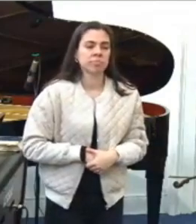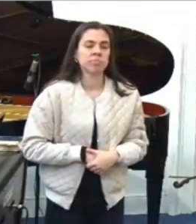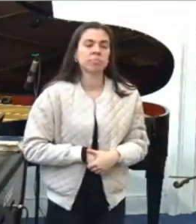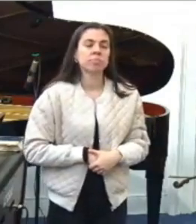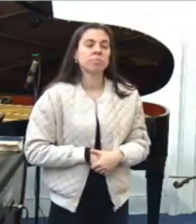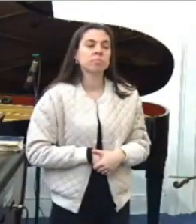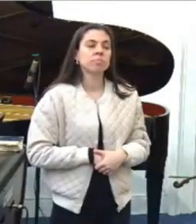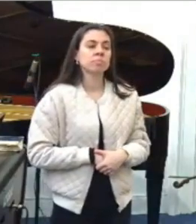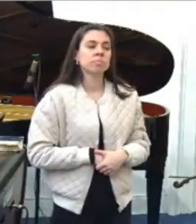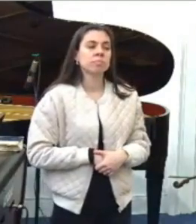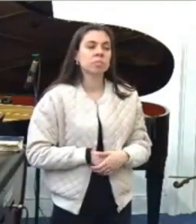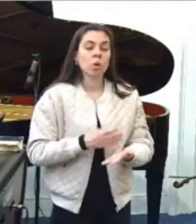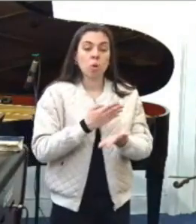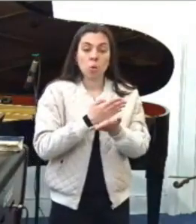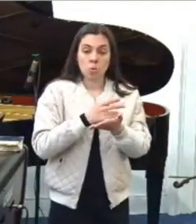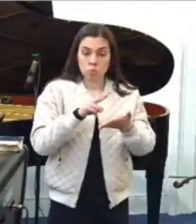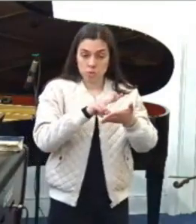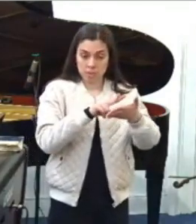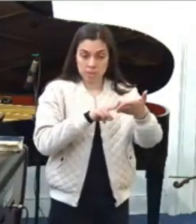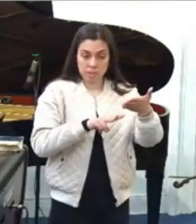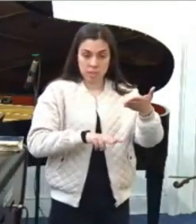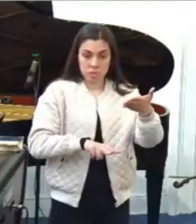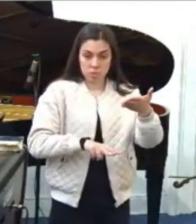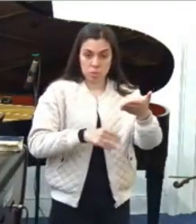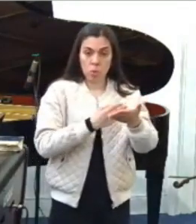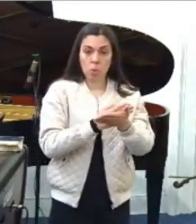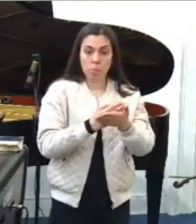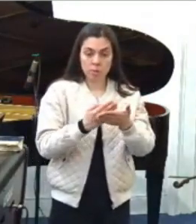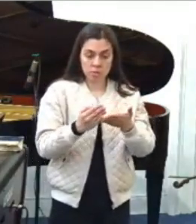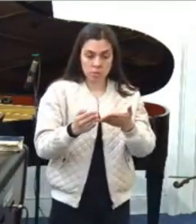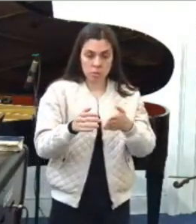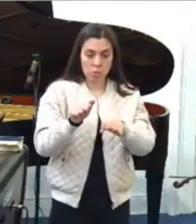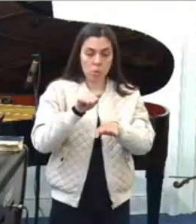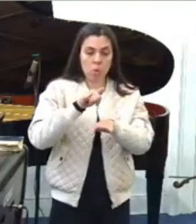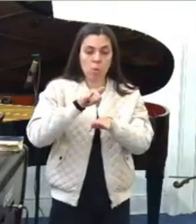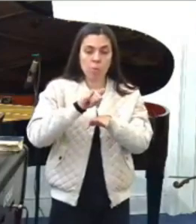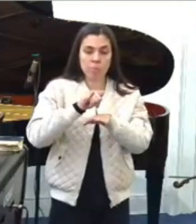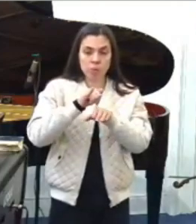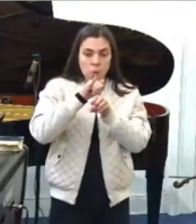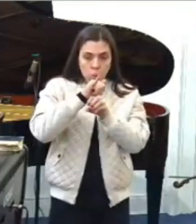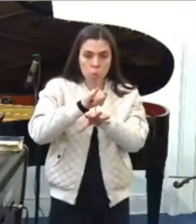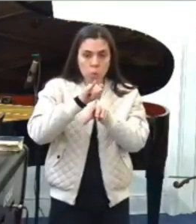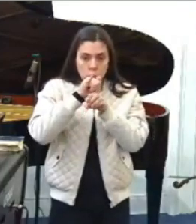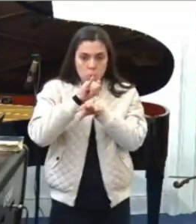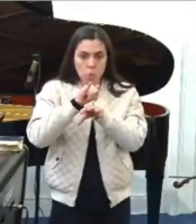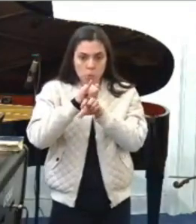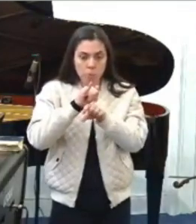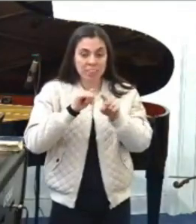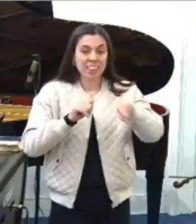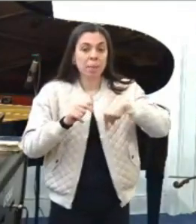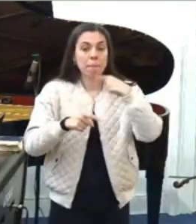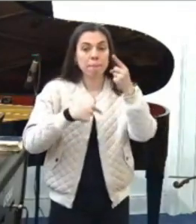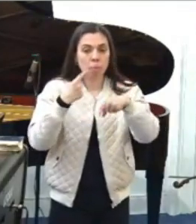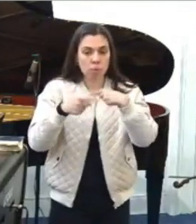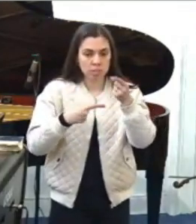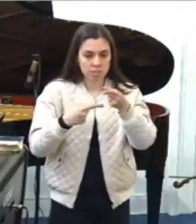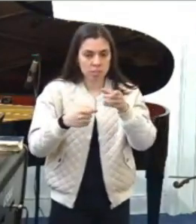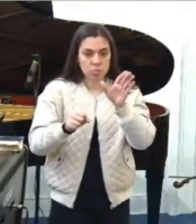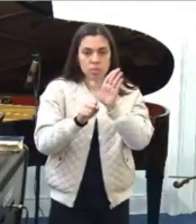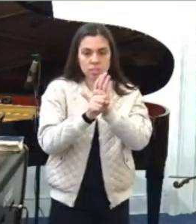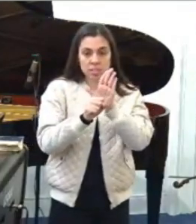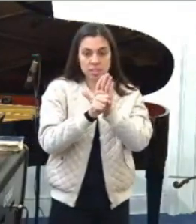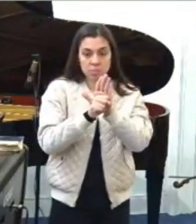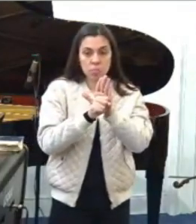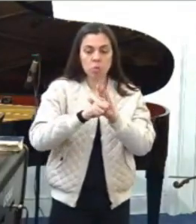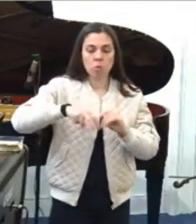Satanás. Não está mais chamando de dragão, mas está chamando de serpente. Por que está chamando de serpente? Porque lá em Gênesis capítulo